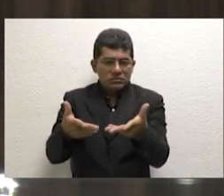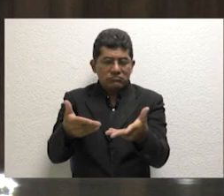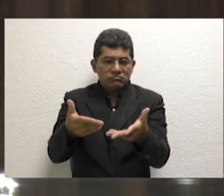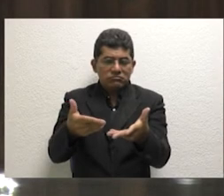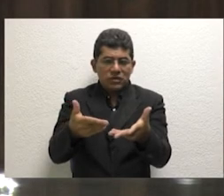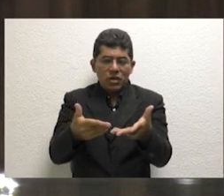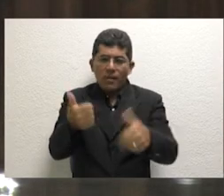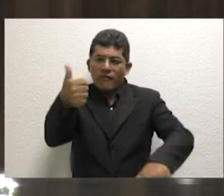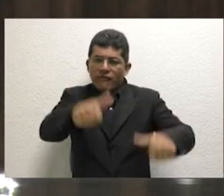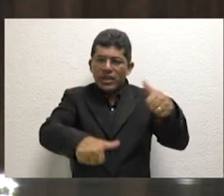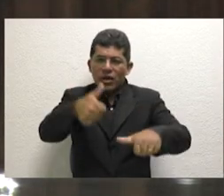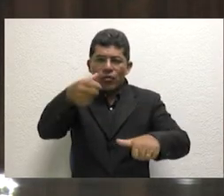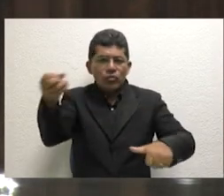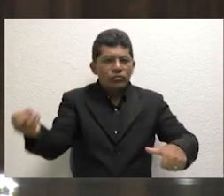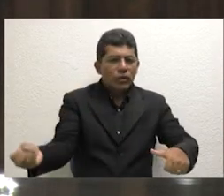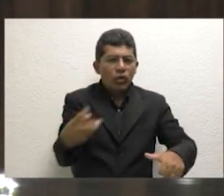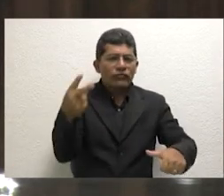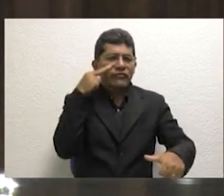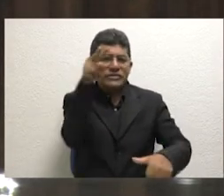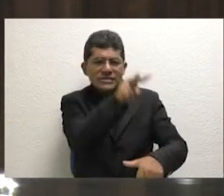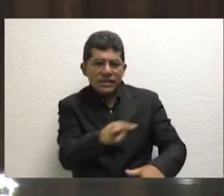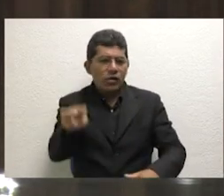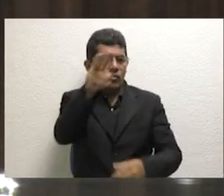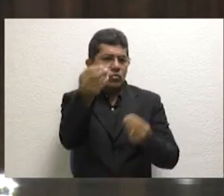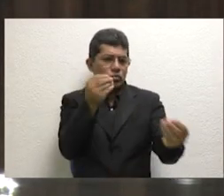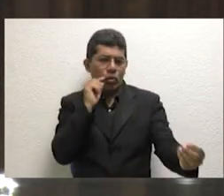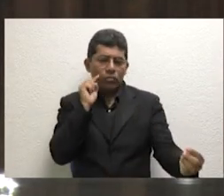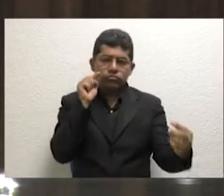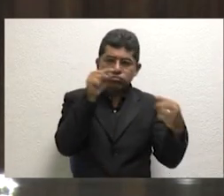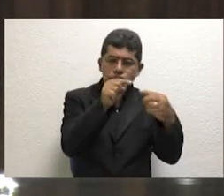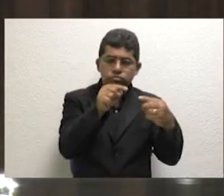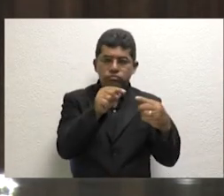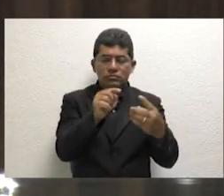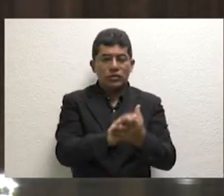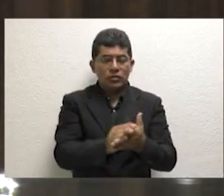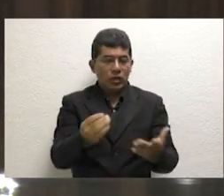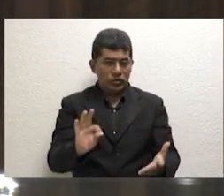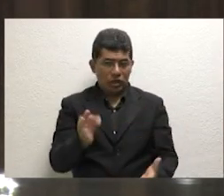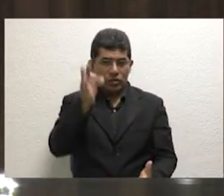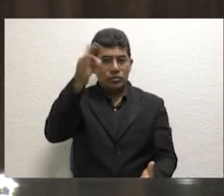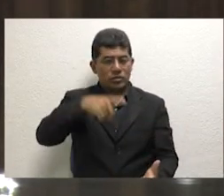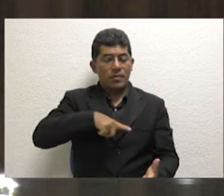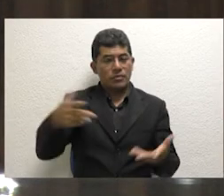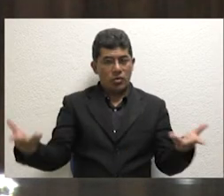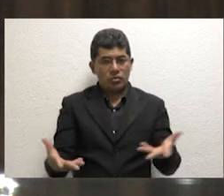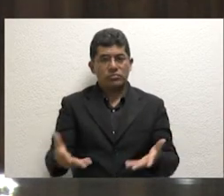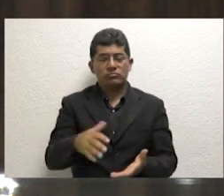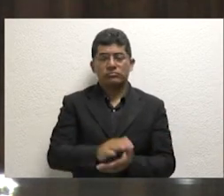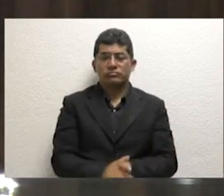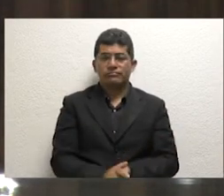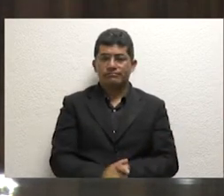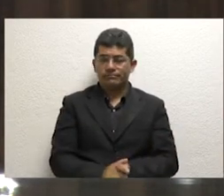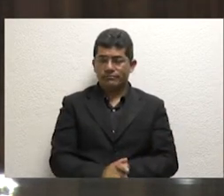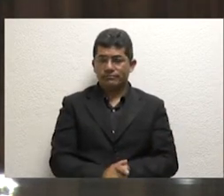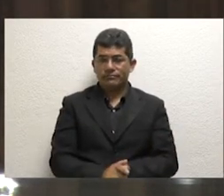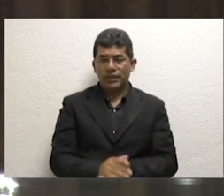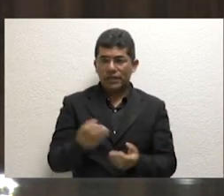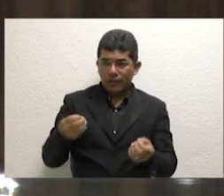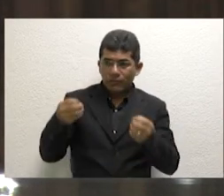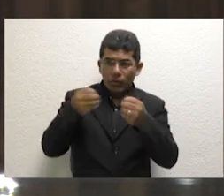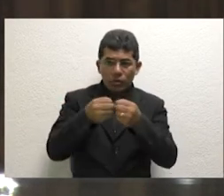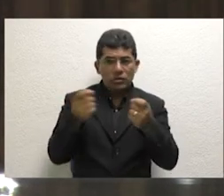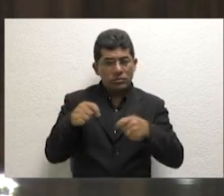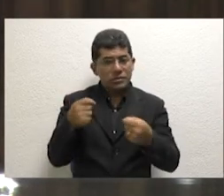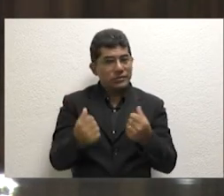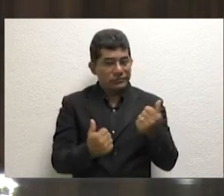sem um novo olhar considerando a realidade tecnológica que nós temos e que nos avizinha isso